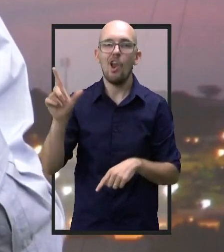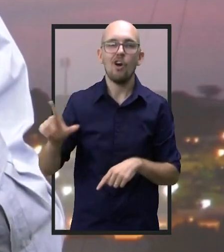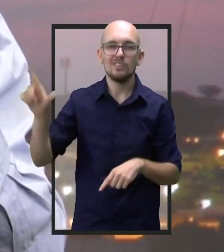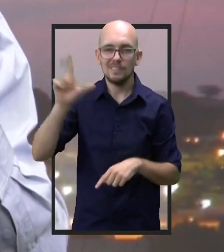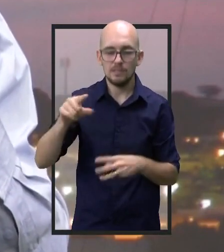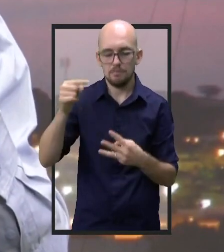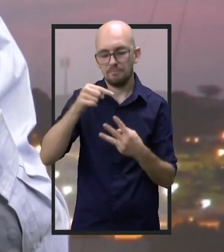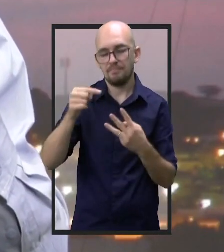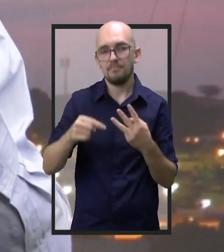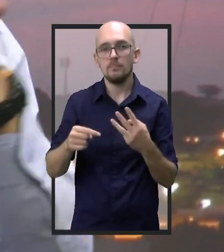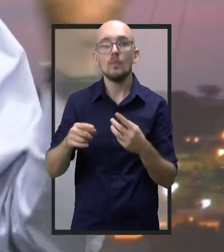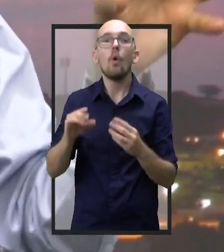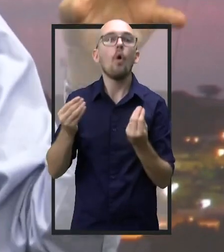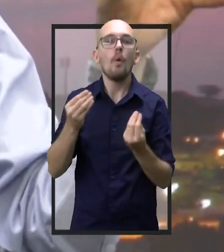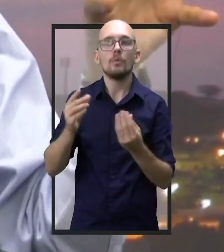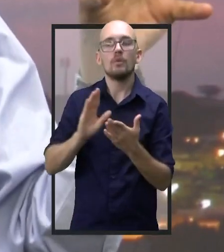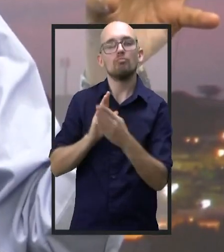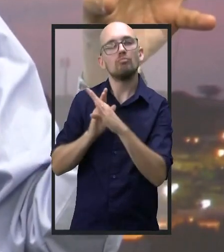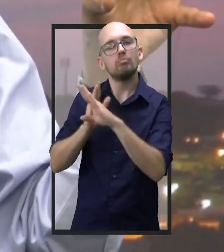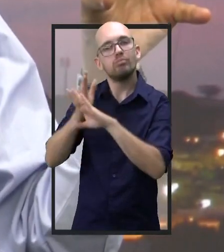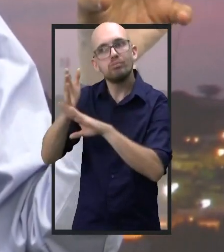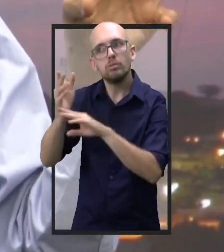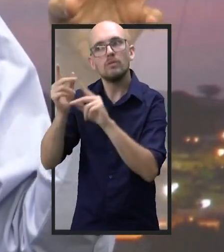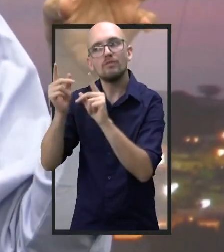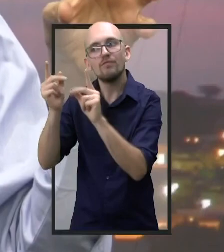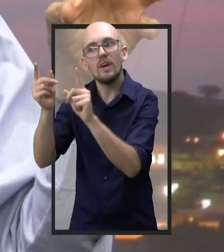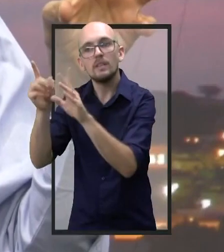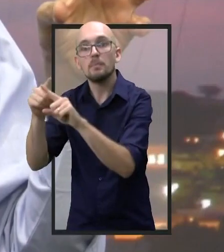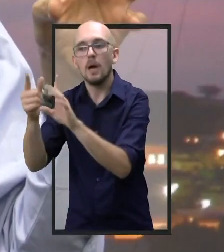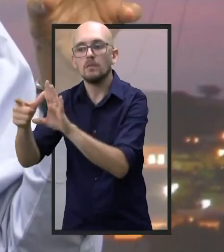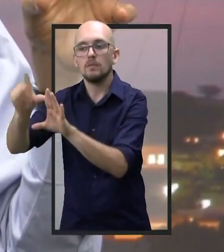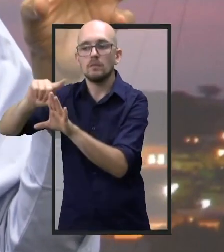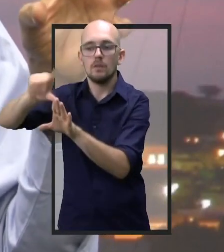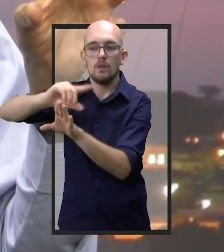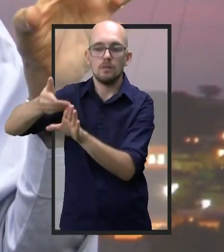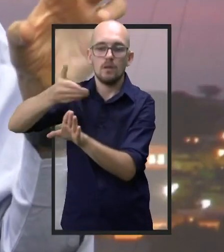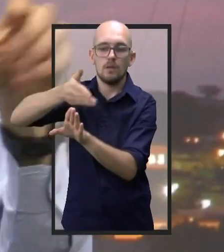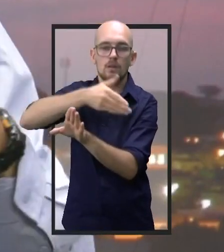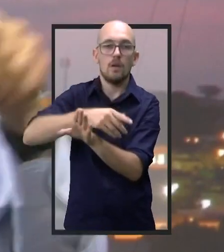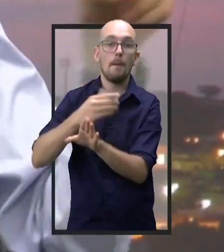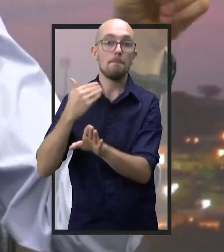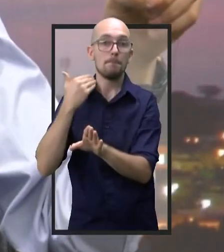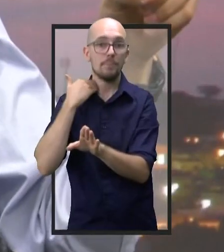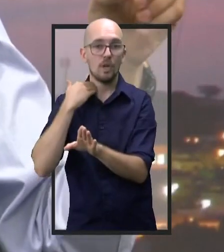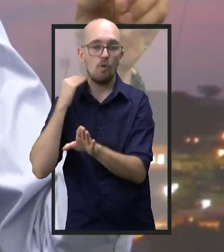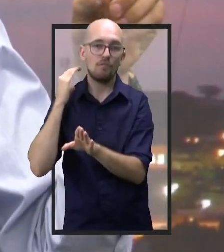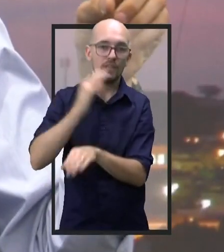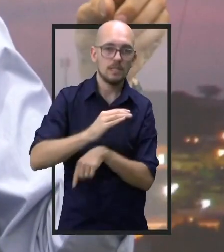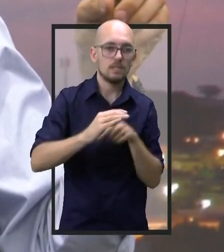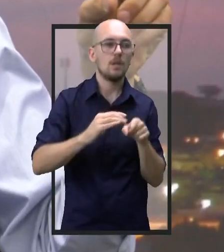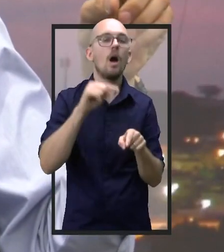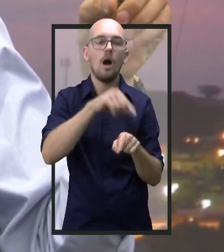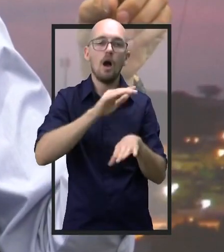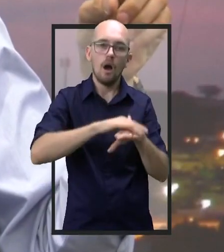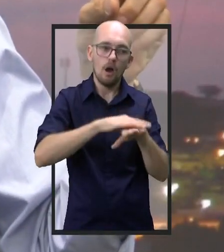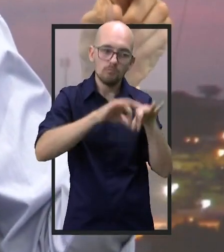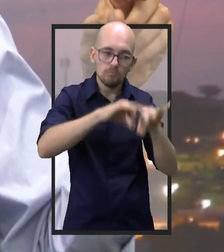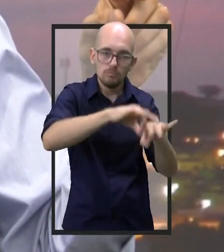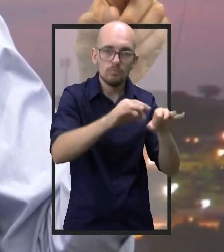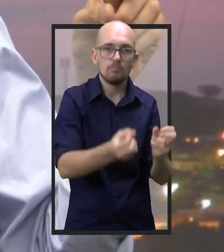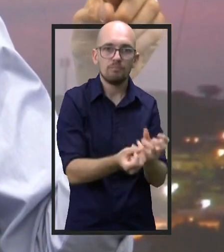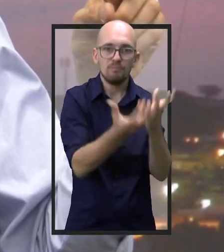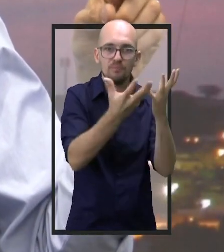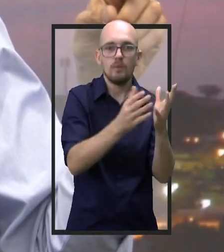alguém compra, alguém vende lá fora, esse processo é inicializado, mas tudo amarrado. O banco financia, esse garante, e a demanda está